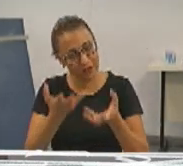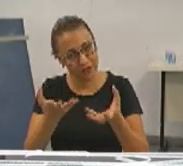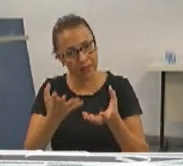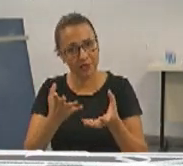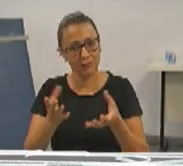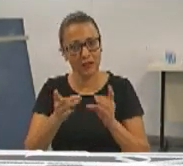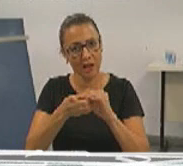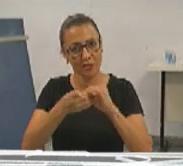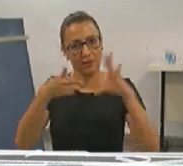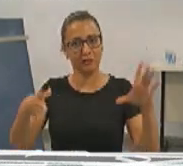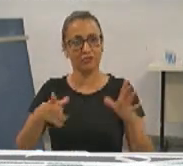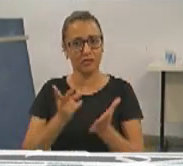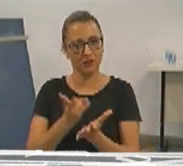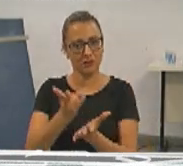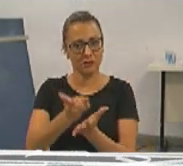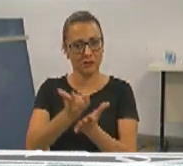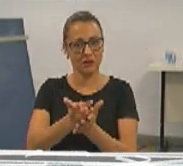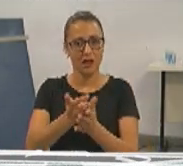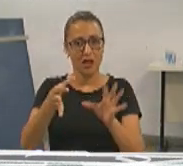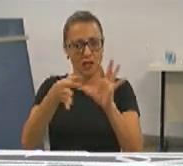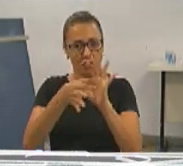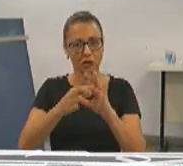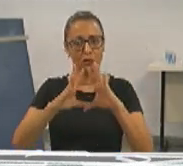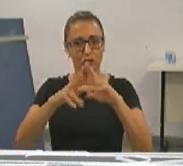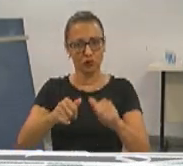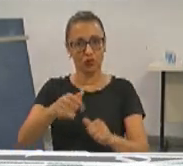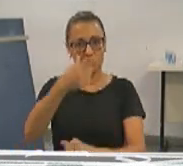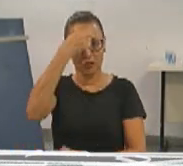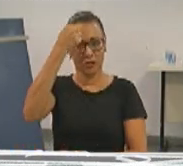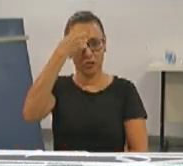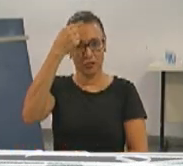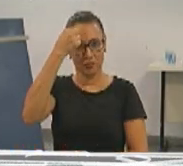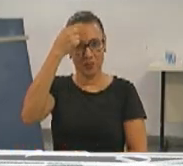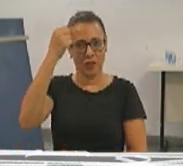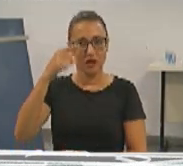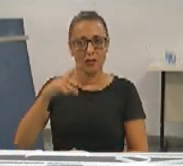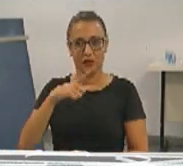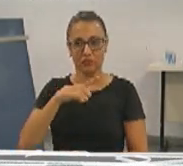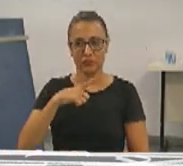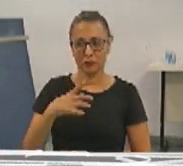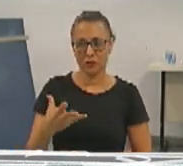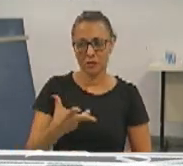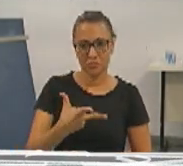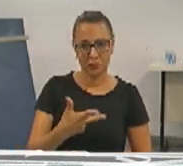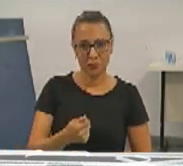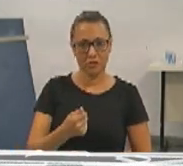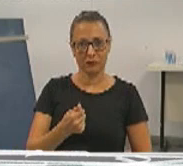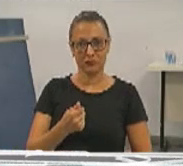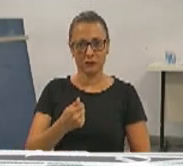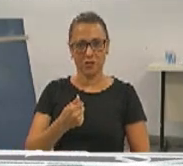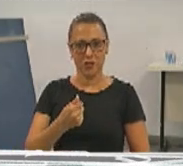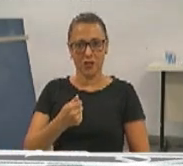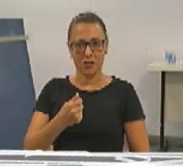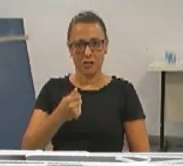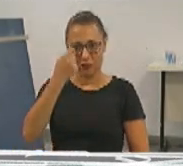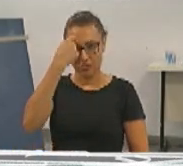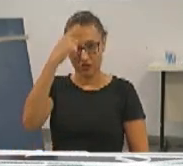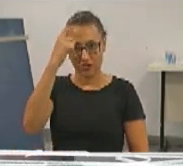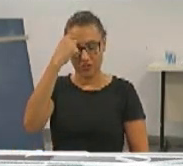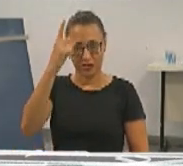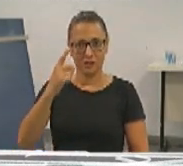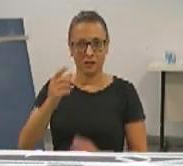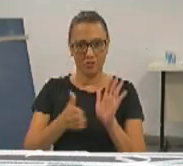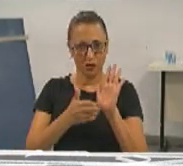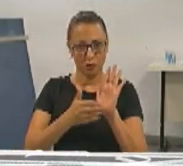categorias da comunidade acadêmica. Desejo a todos um excelente debate de alto nível, com a discussão saudável de ideias e propostas para o